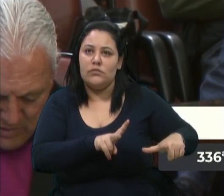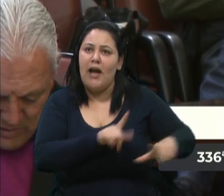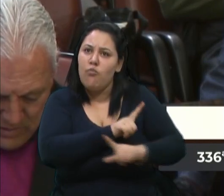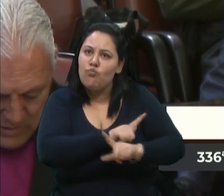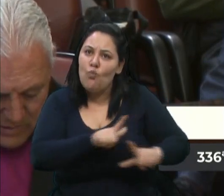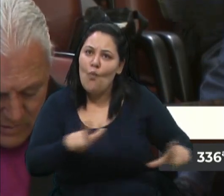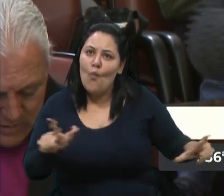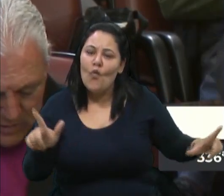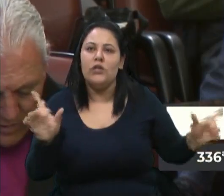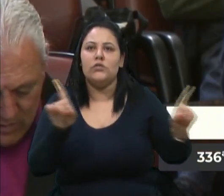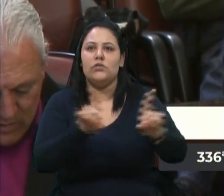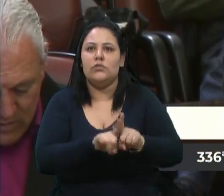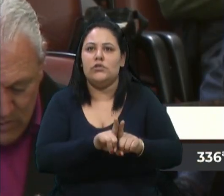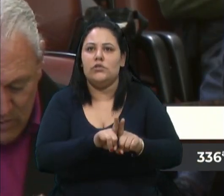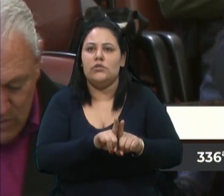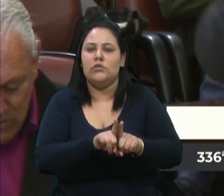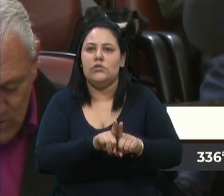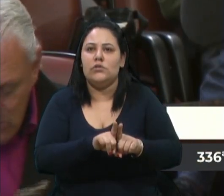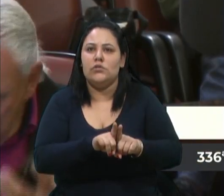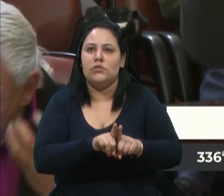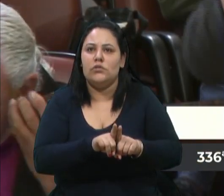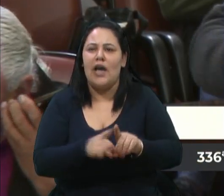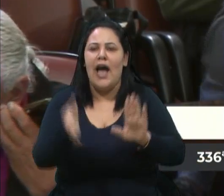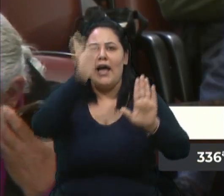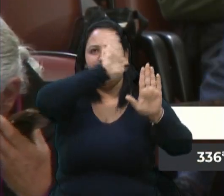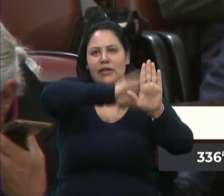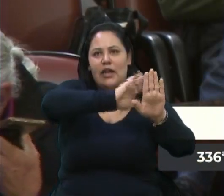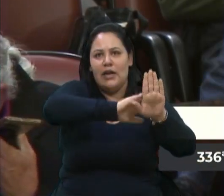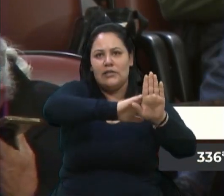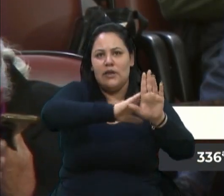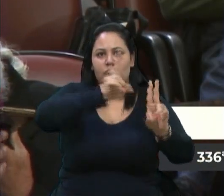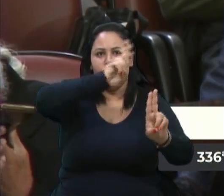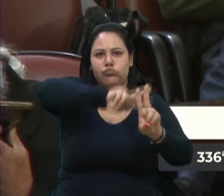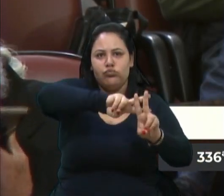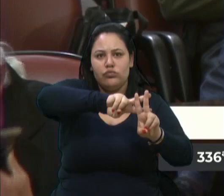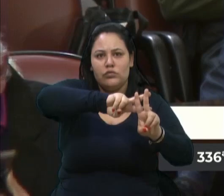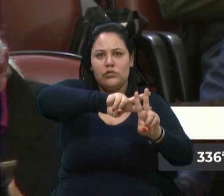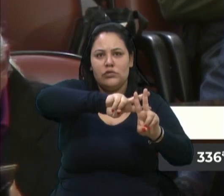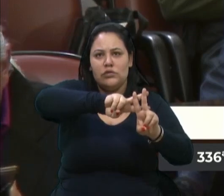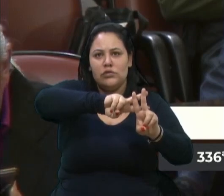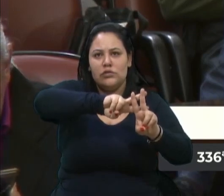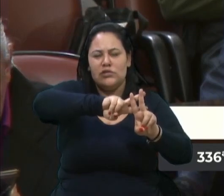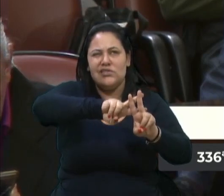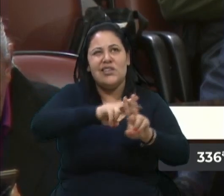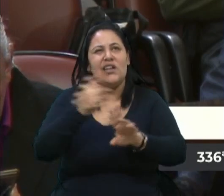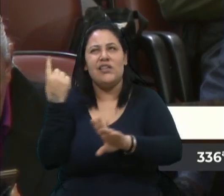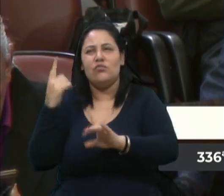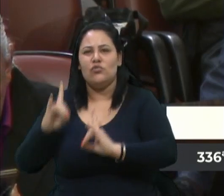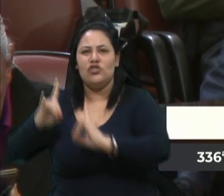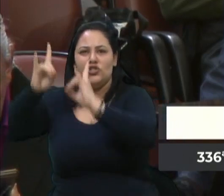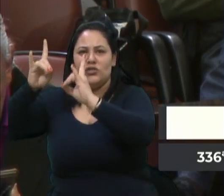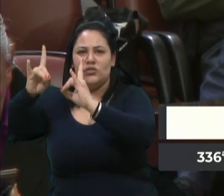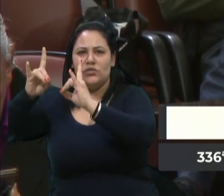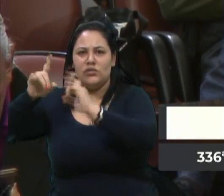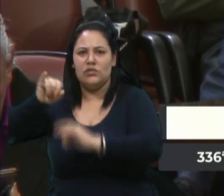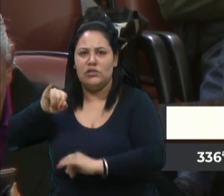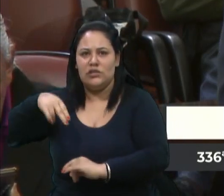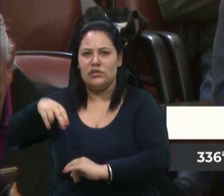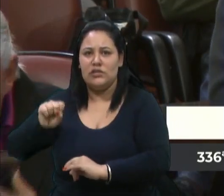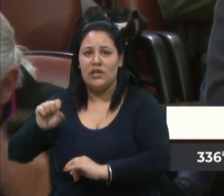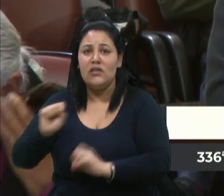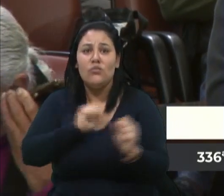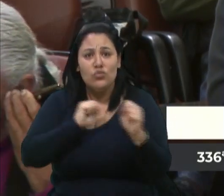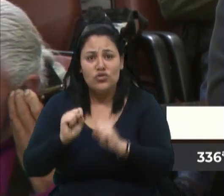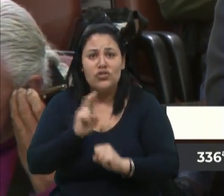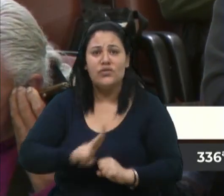regime semiaberto, ali atrás da penitenciária, e aqui no antigo prédio da INSS que está desocupado, que a gente poderia